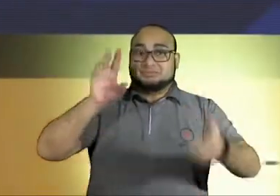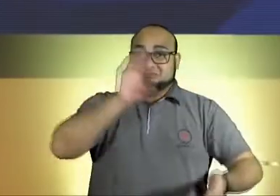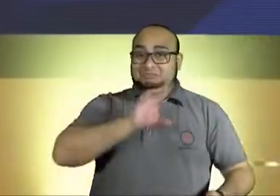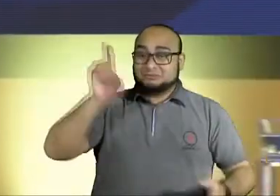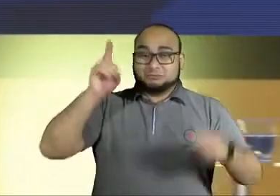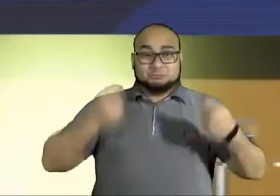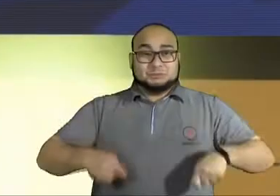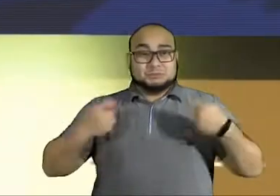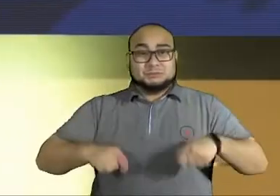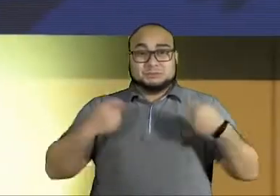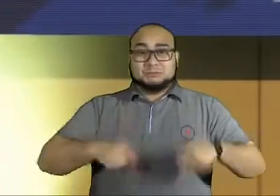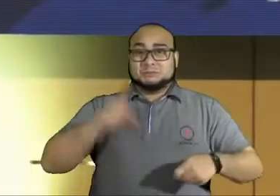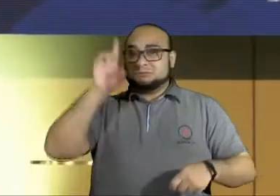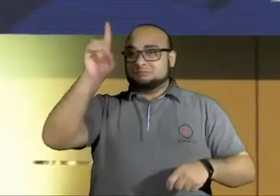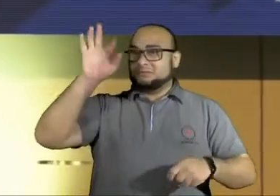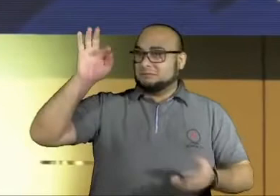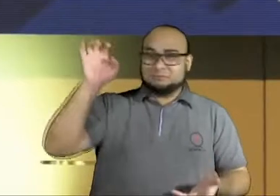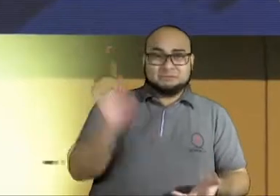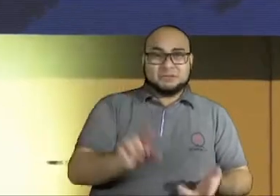fazer nada.